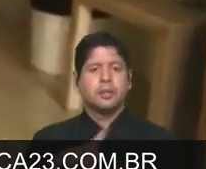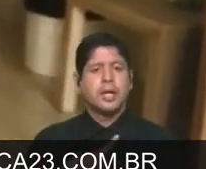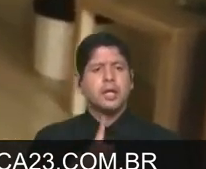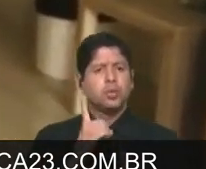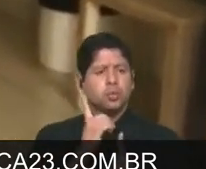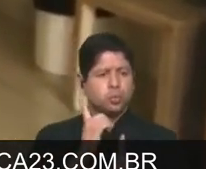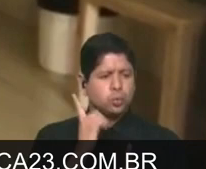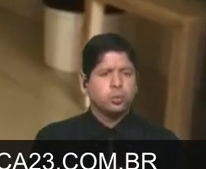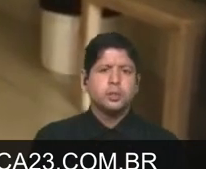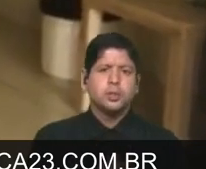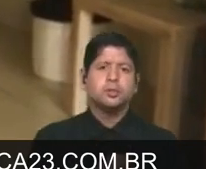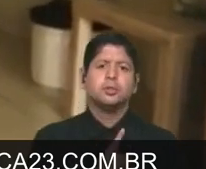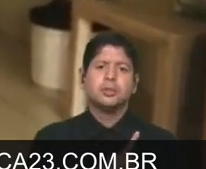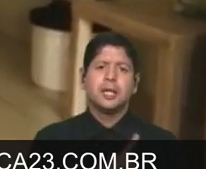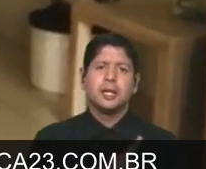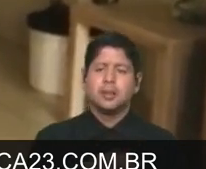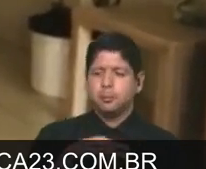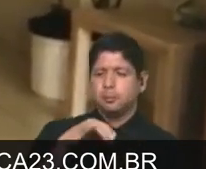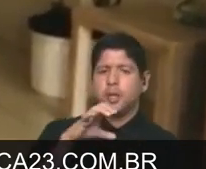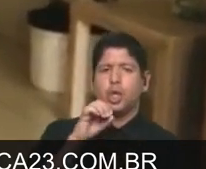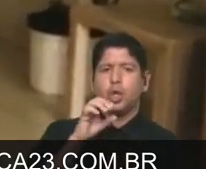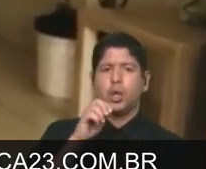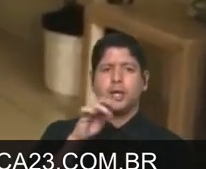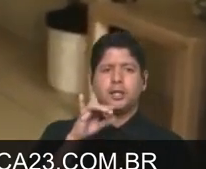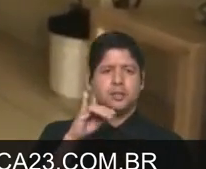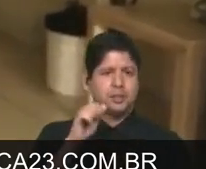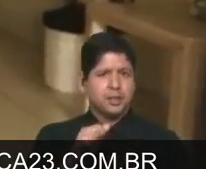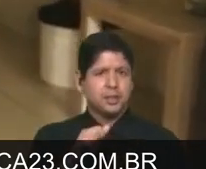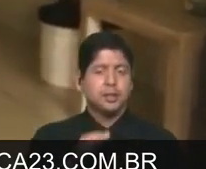que eu tenho uma miocardia hipertrófica